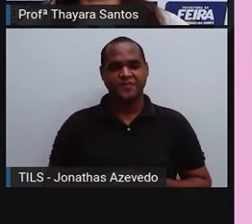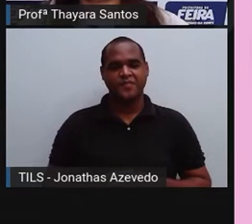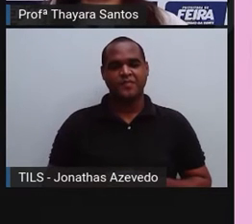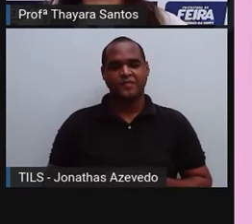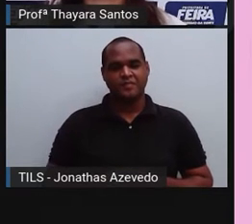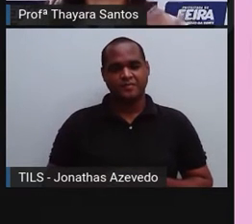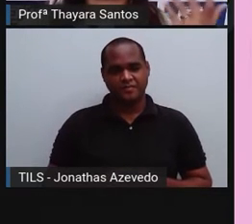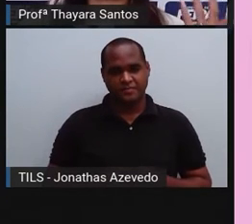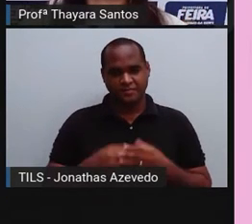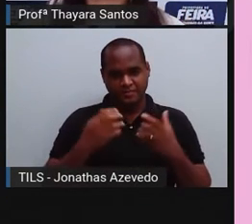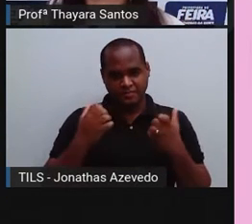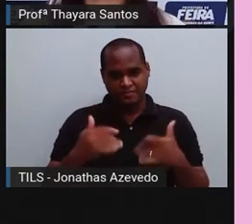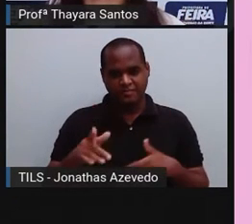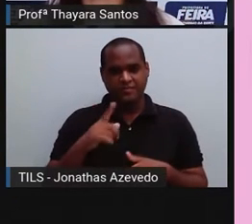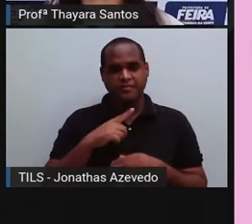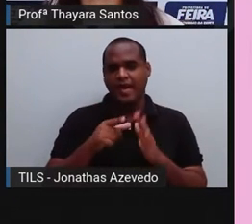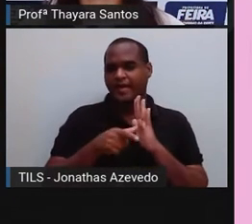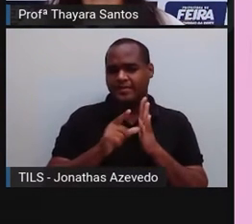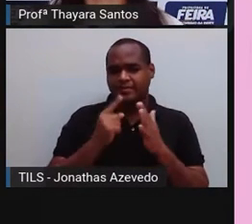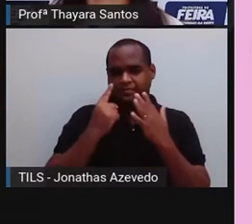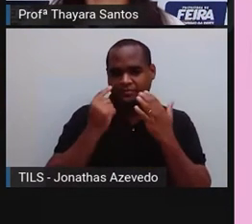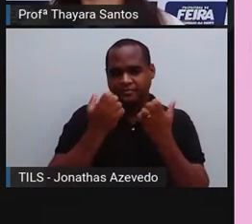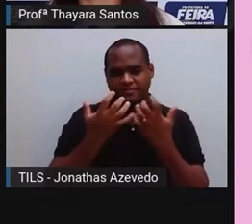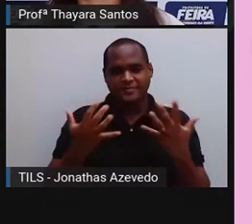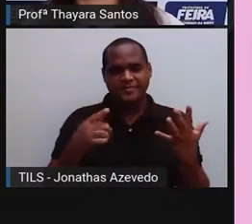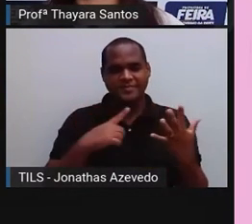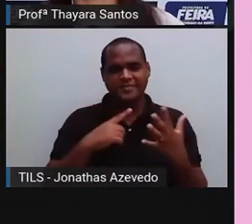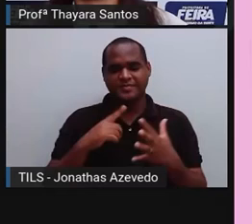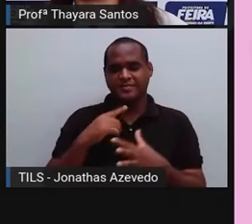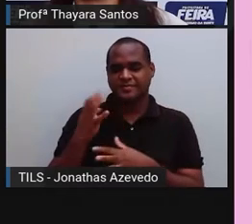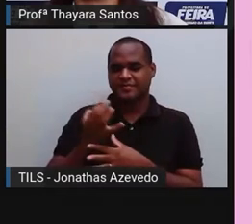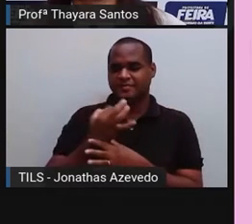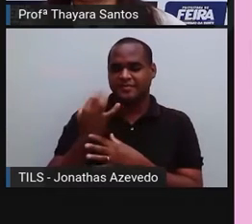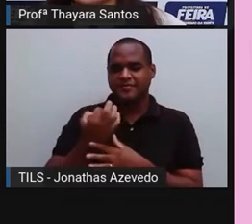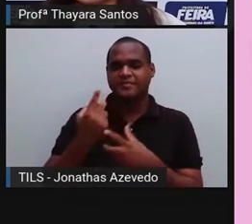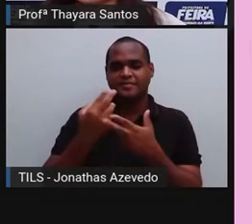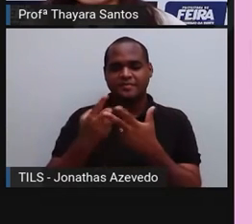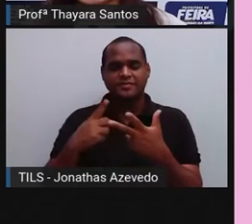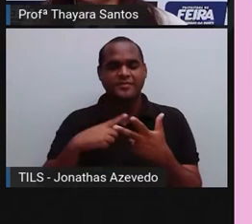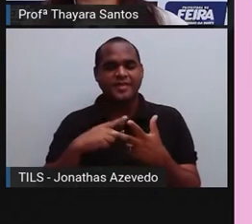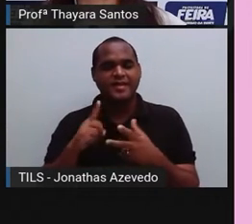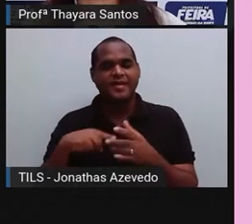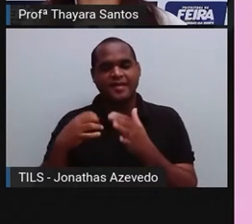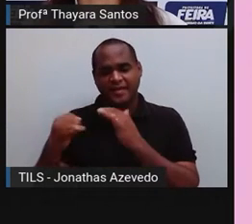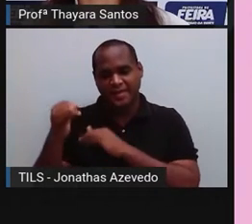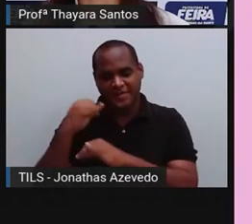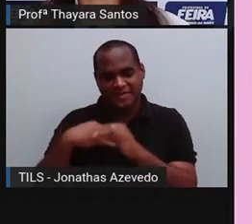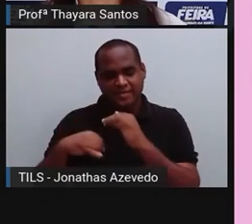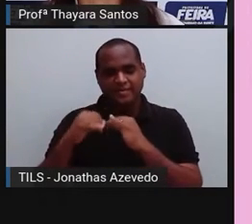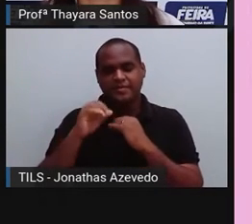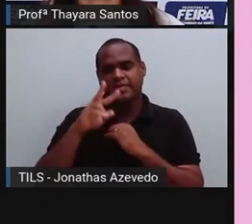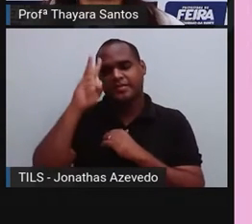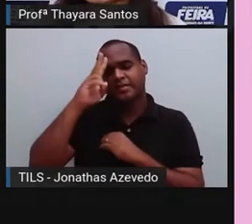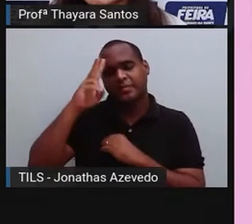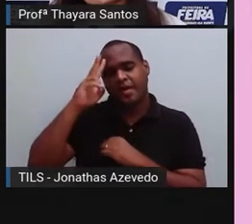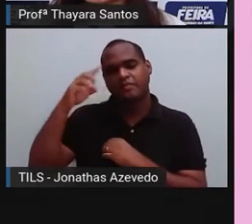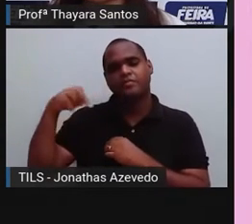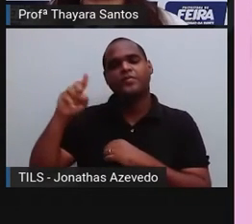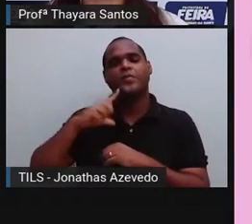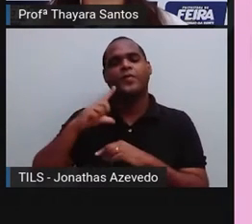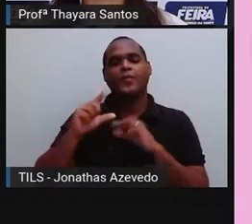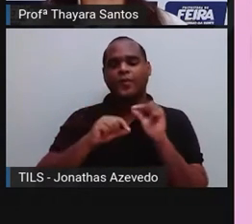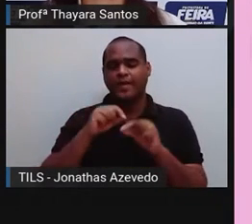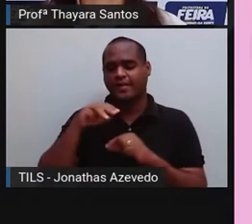Então, antes da gente falar sobre as transformações físicas e as transformações químicas da matéria, vamos relembrar o que é essa